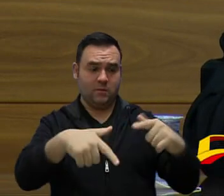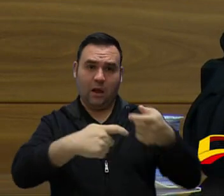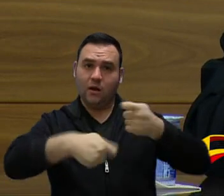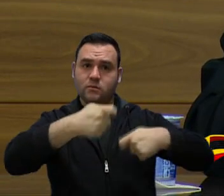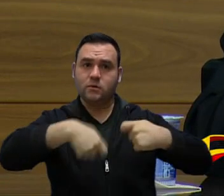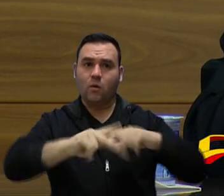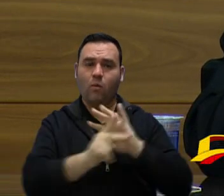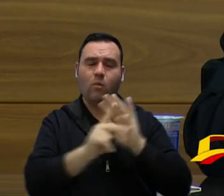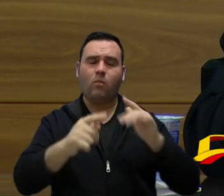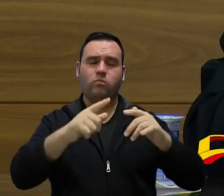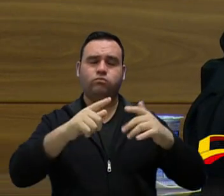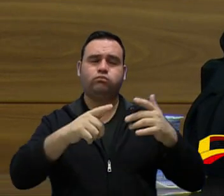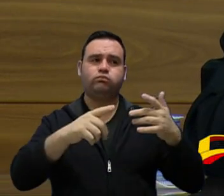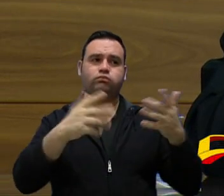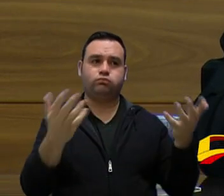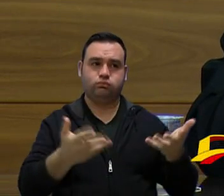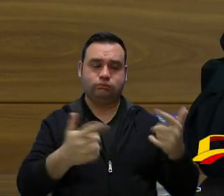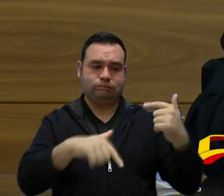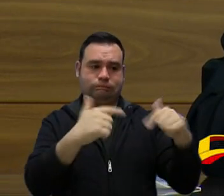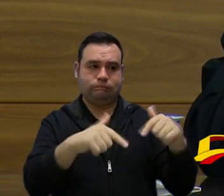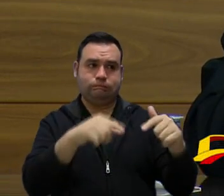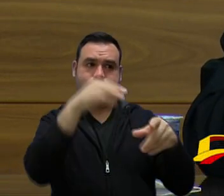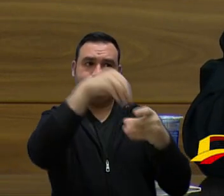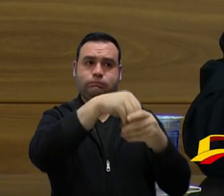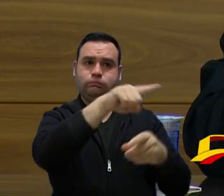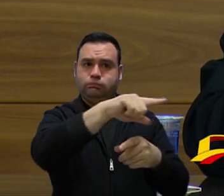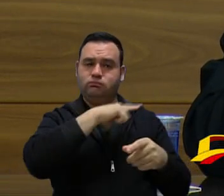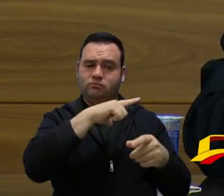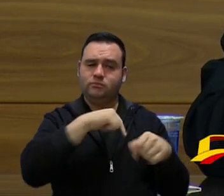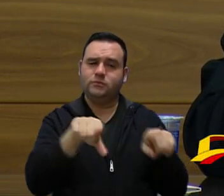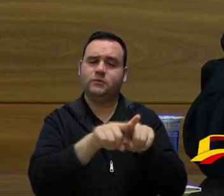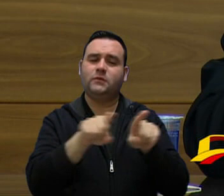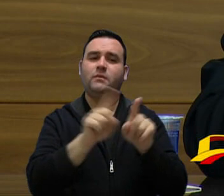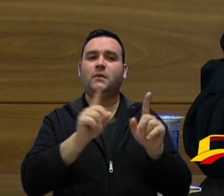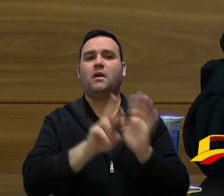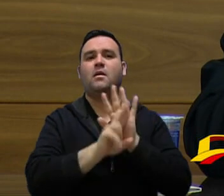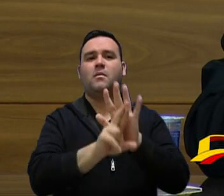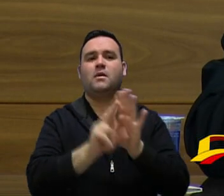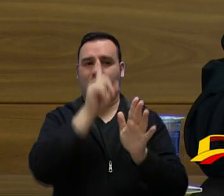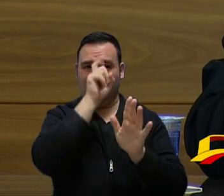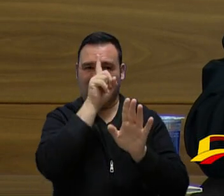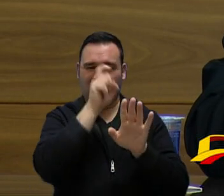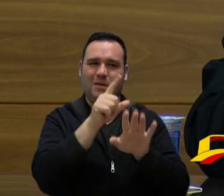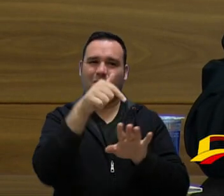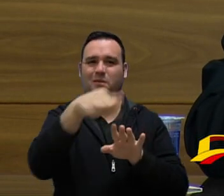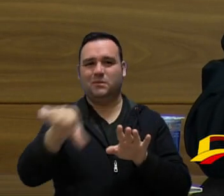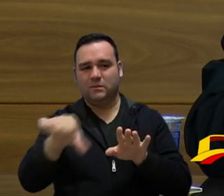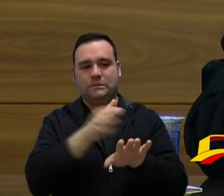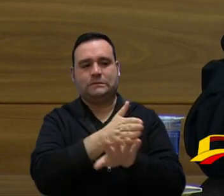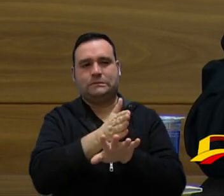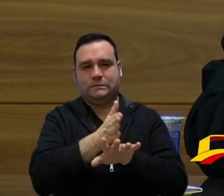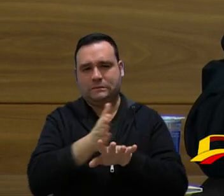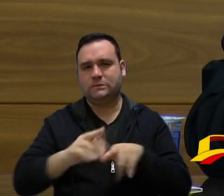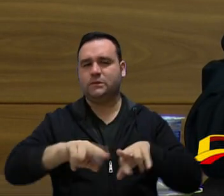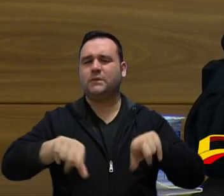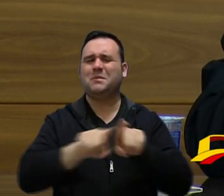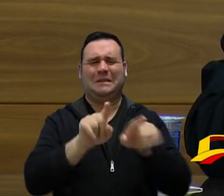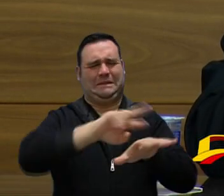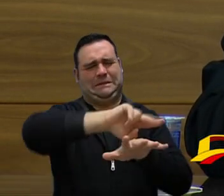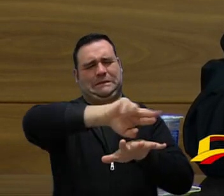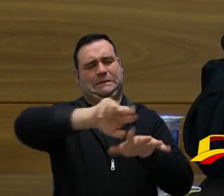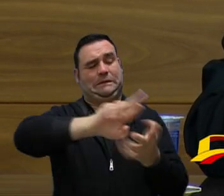administrativo que lá trabalha representante da policlínica enfim temos todos os